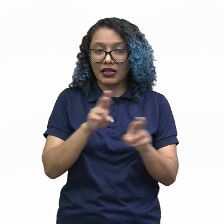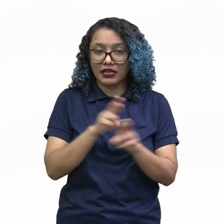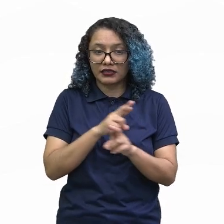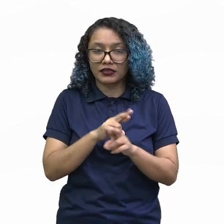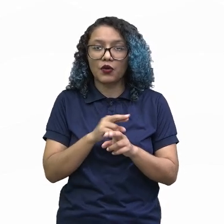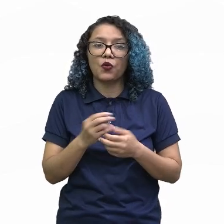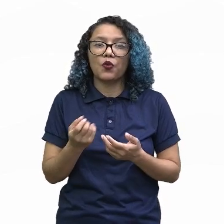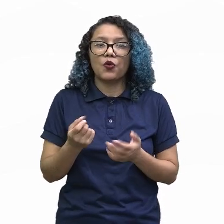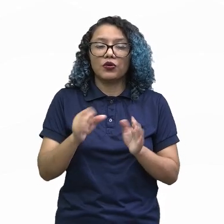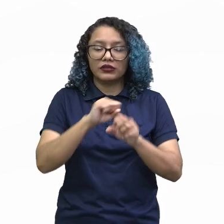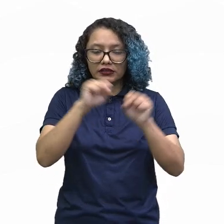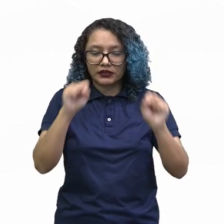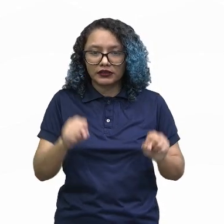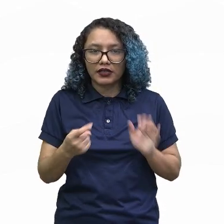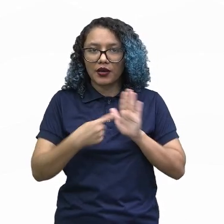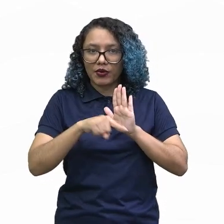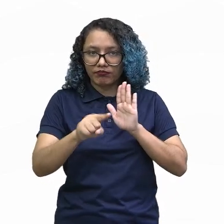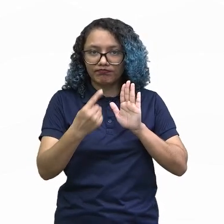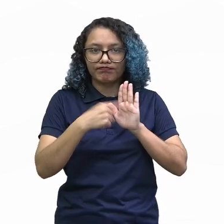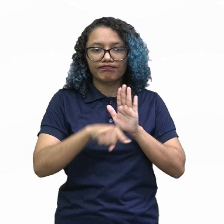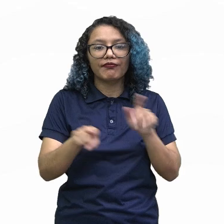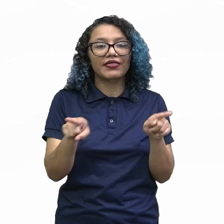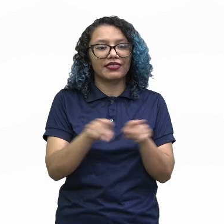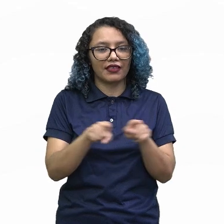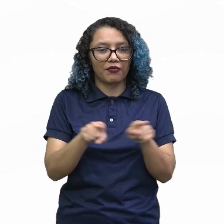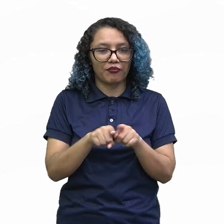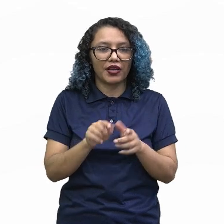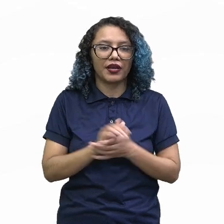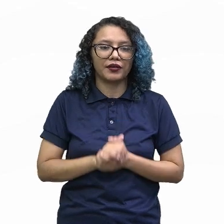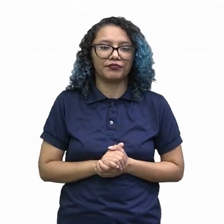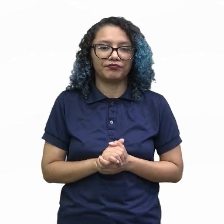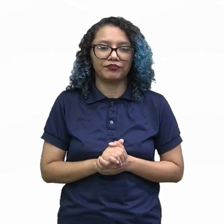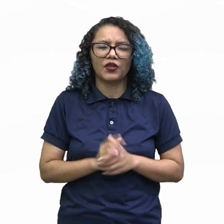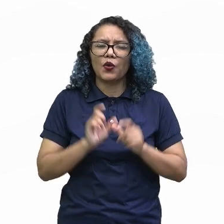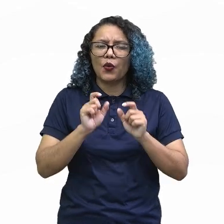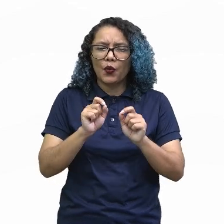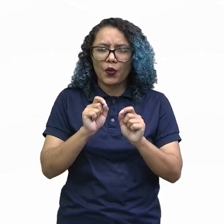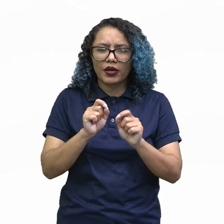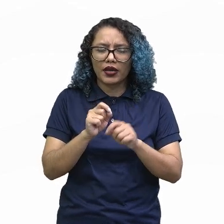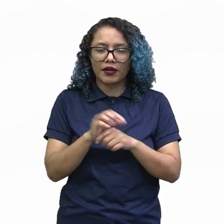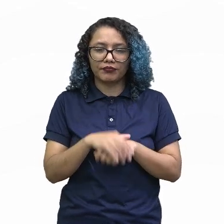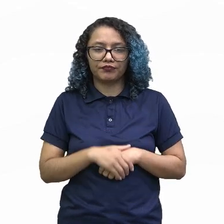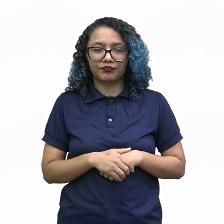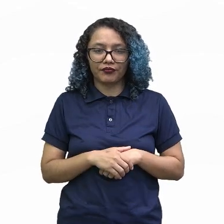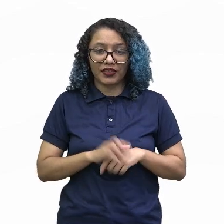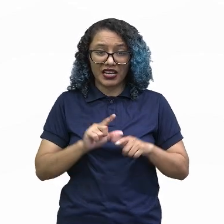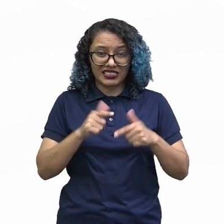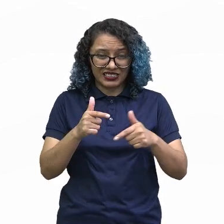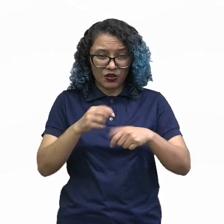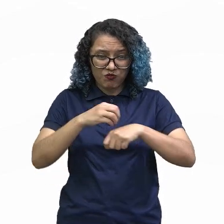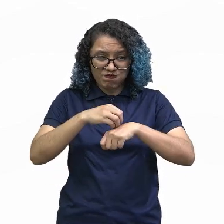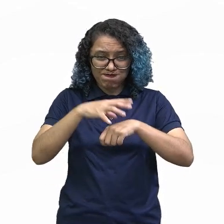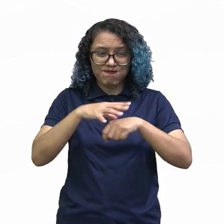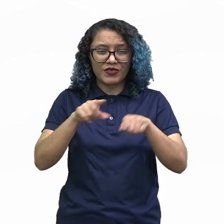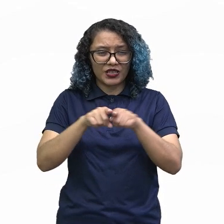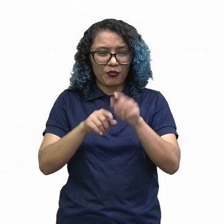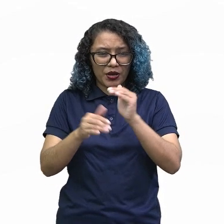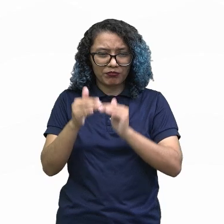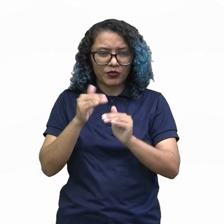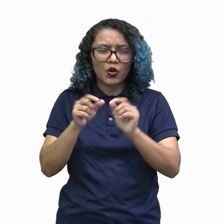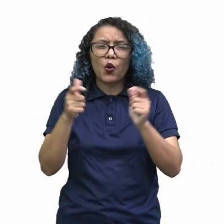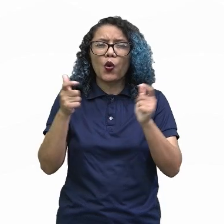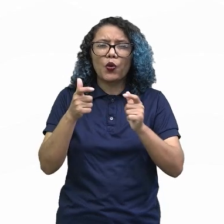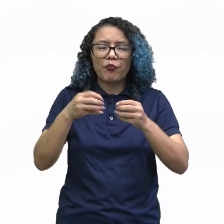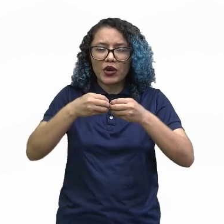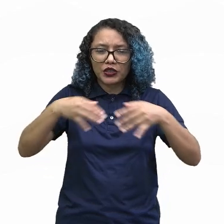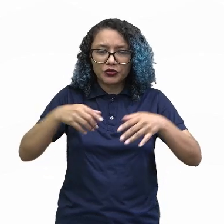também, provocada por mecanismos inflamatórios e degenerativos que comprometem a baía de